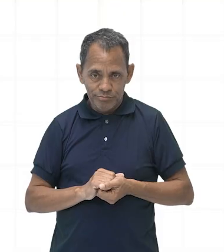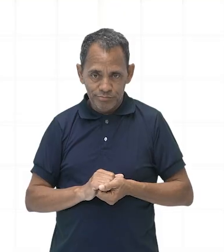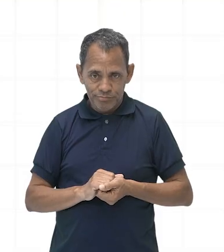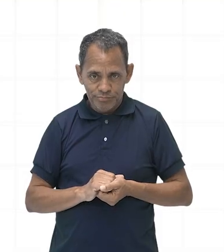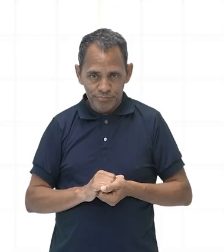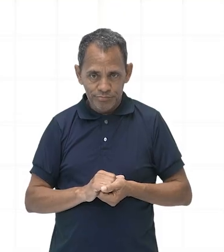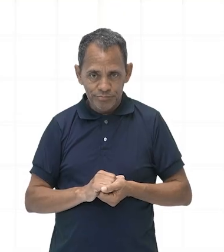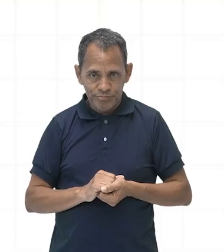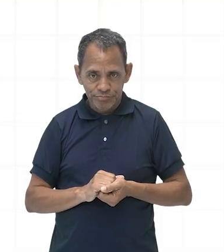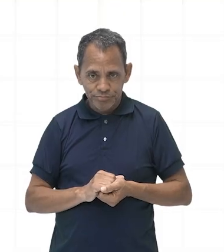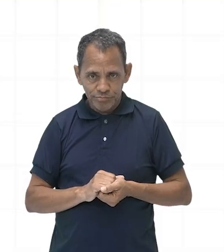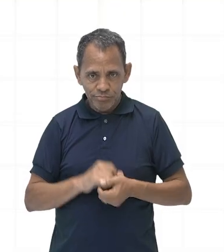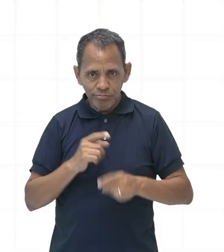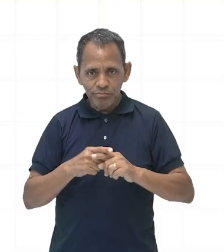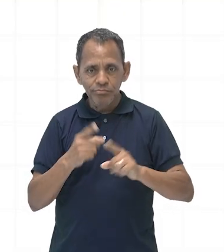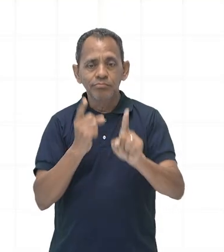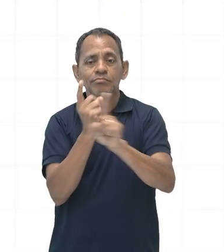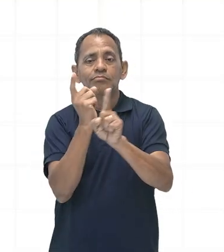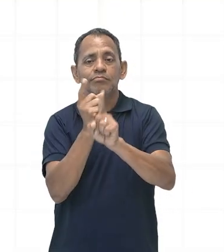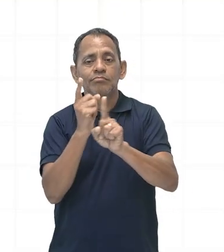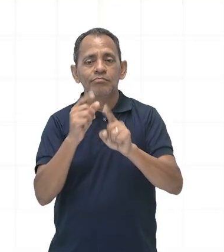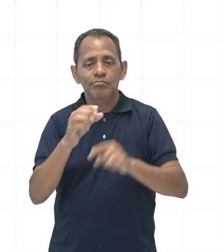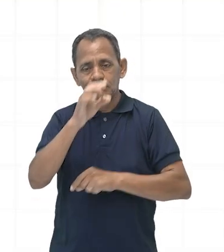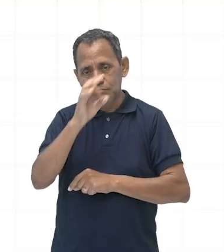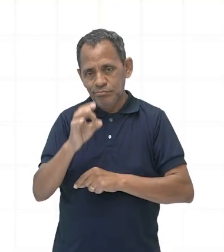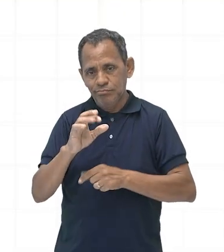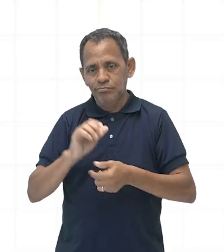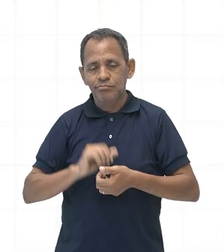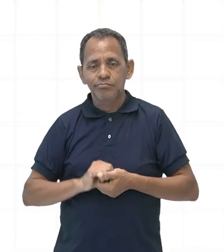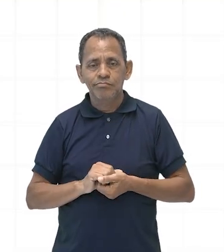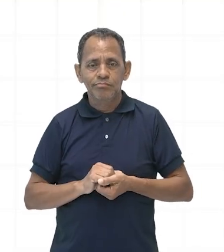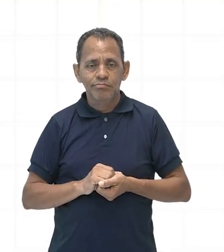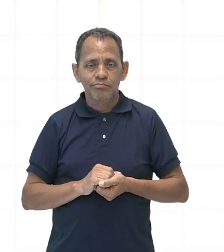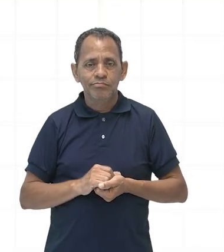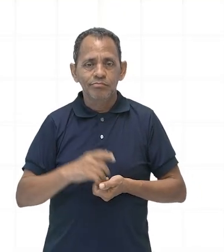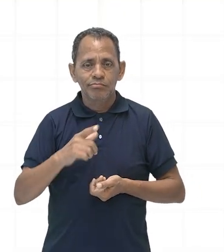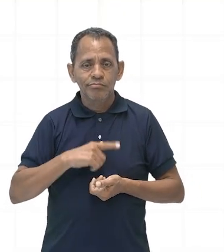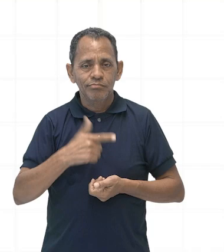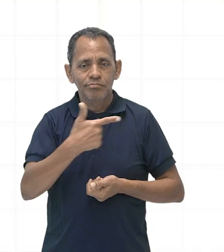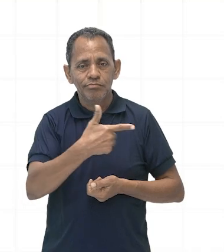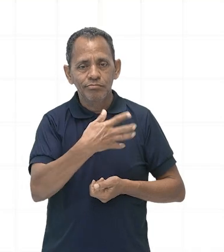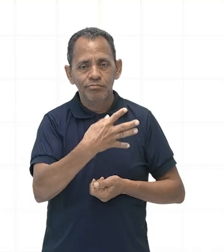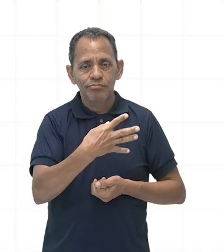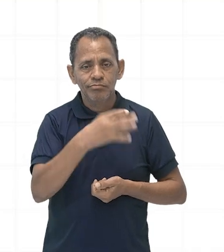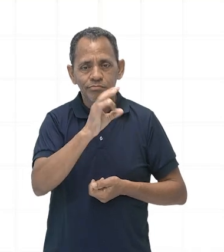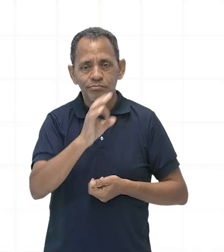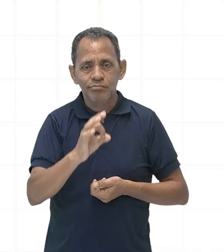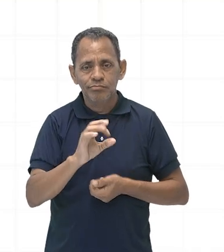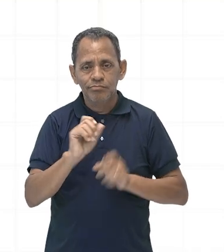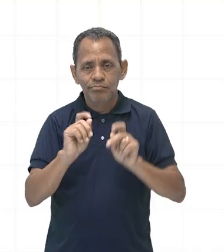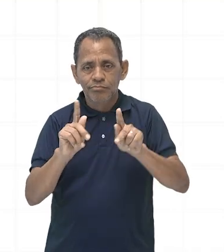e multiplicar por 100, porque ele quer em porcentagem. Nós vamos obter 24%.